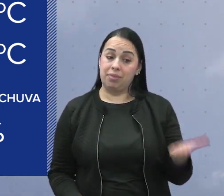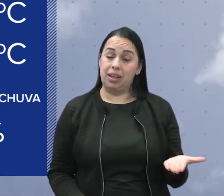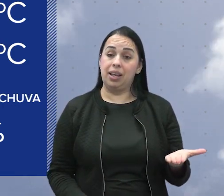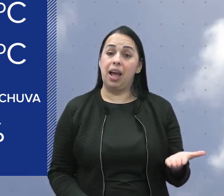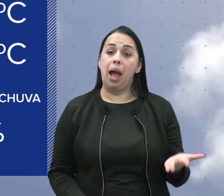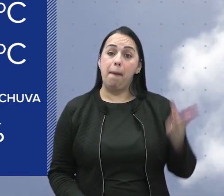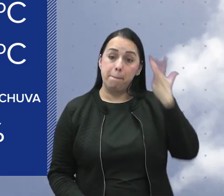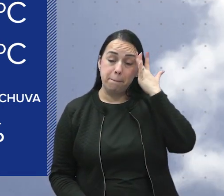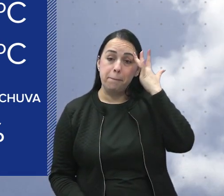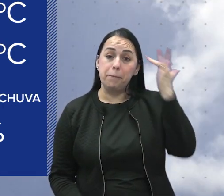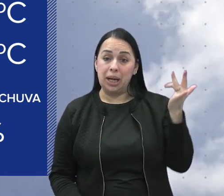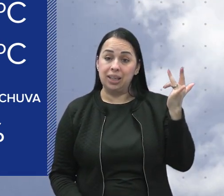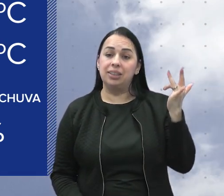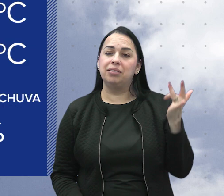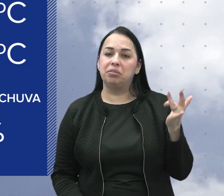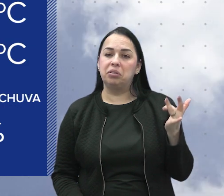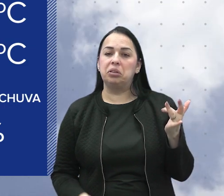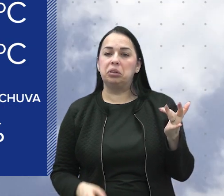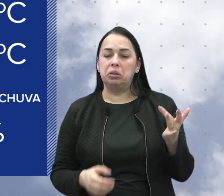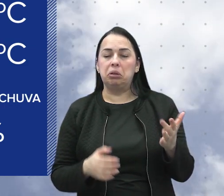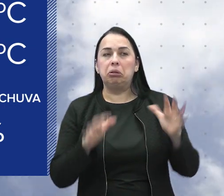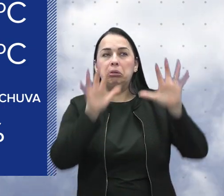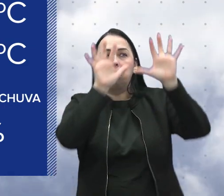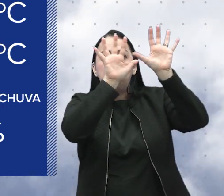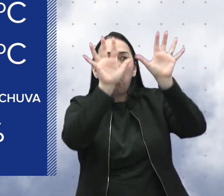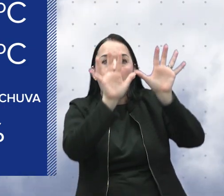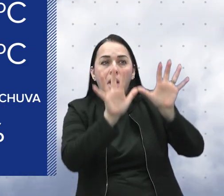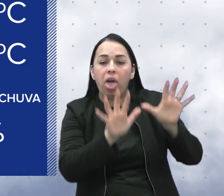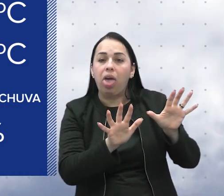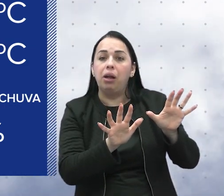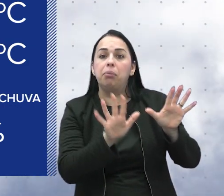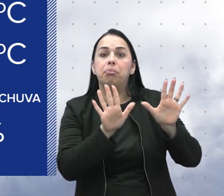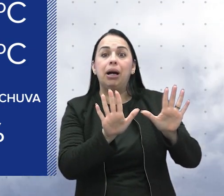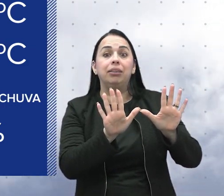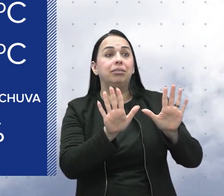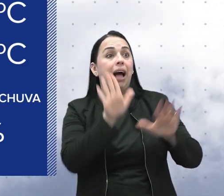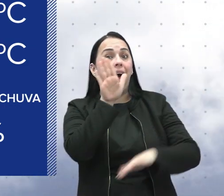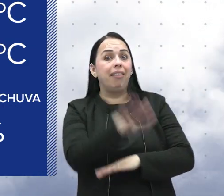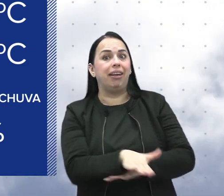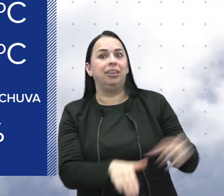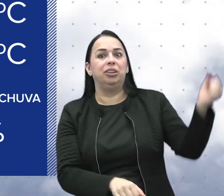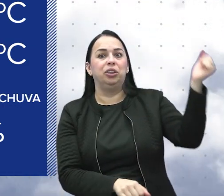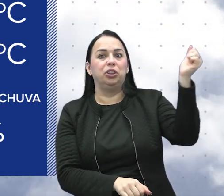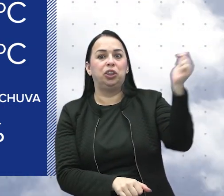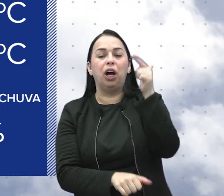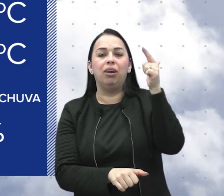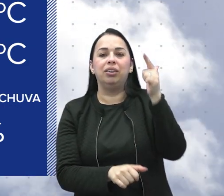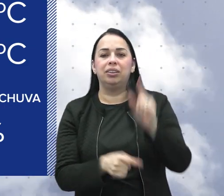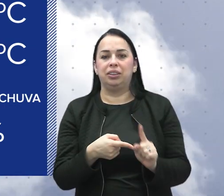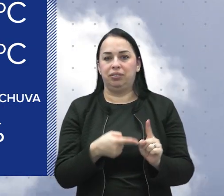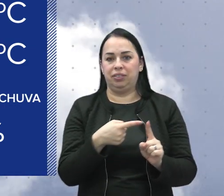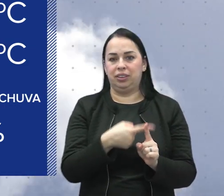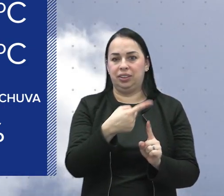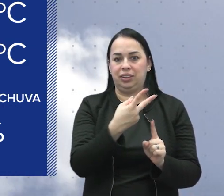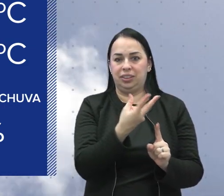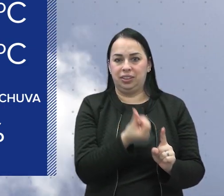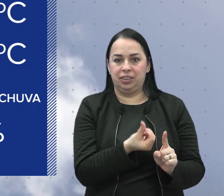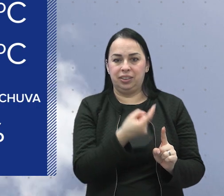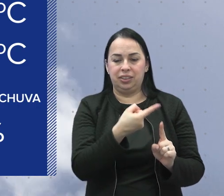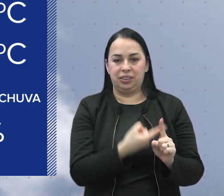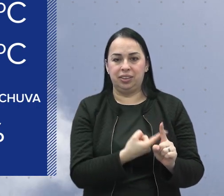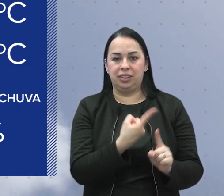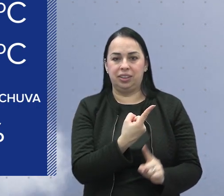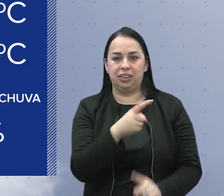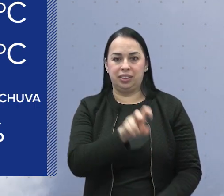15. Amanhã, terça-feira, o dia inicia com nevoeiro, mas se mantém ensolarado ao longo da tarde. A máxima será de